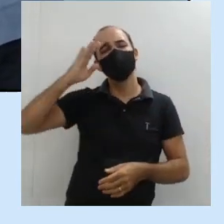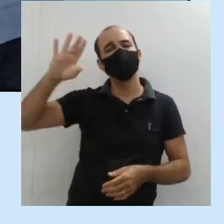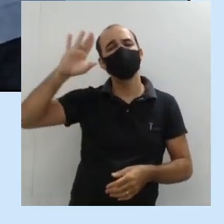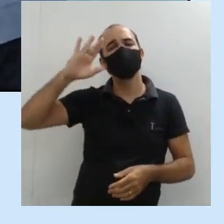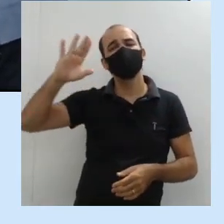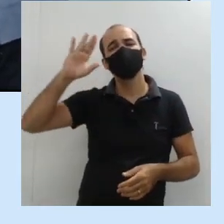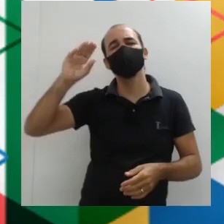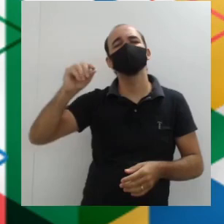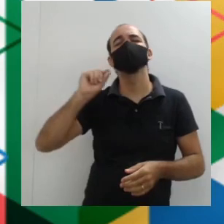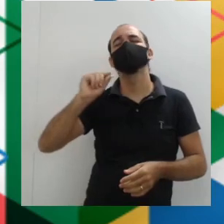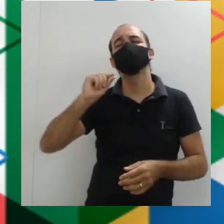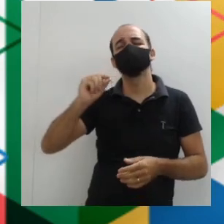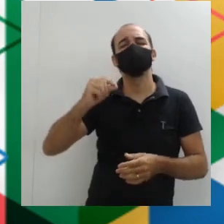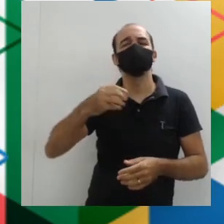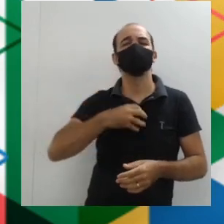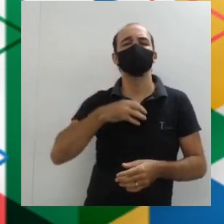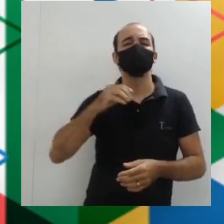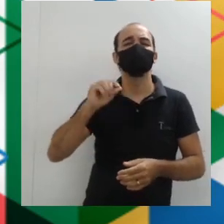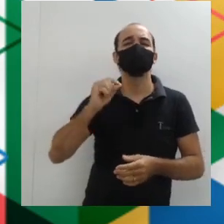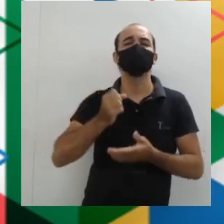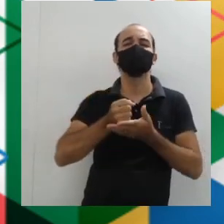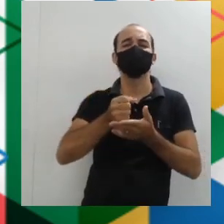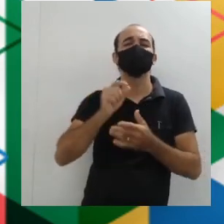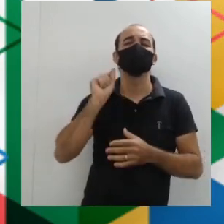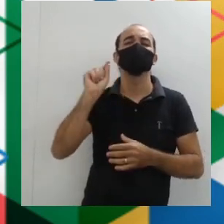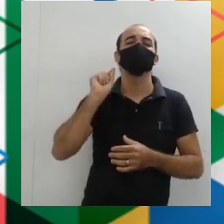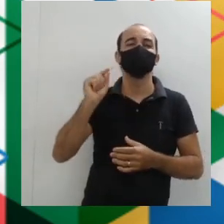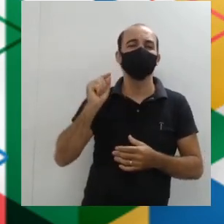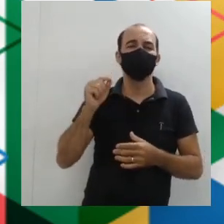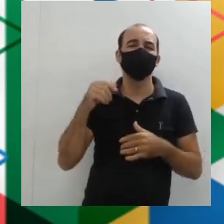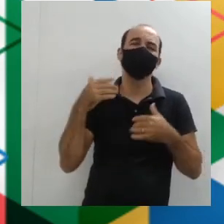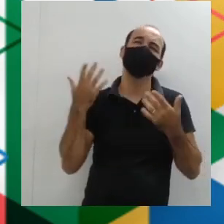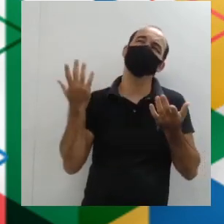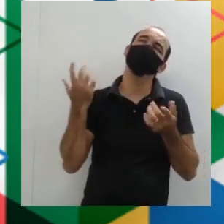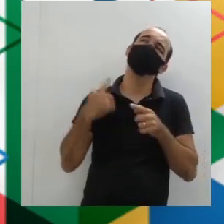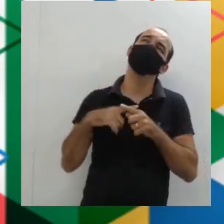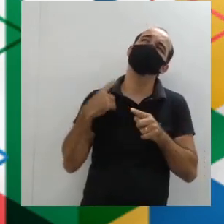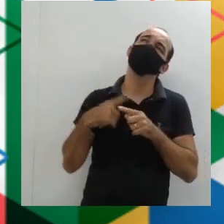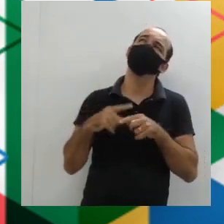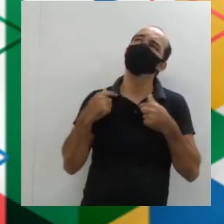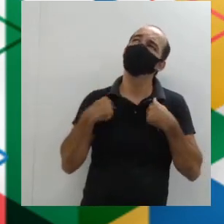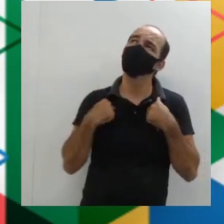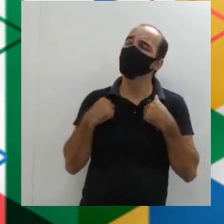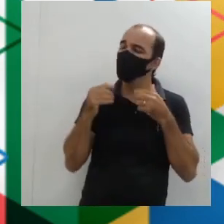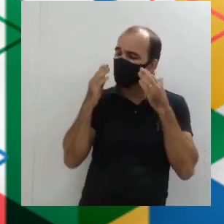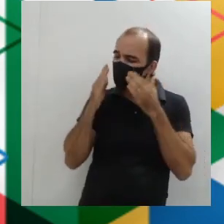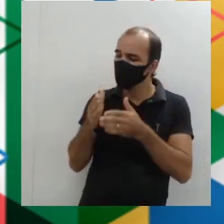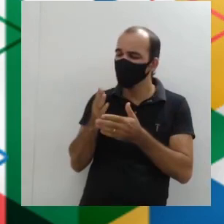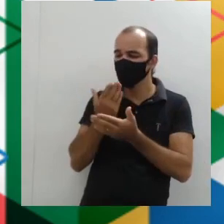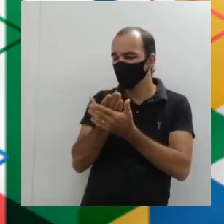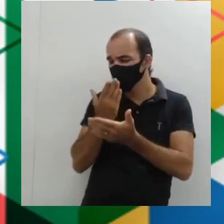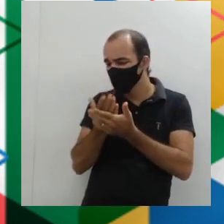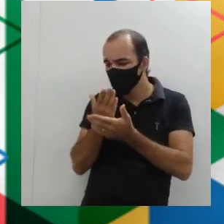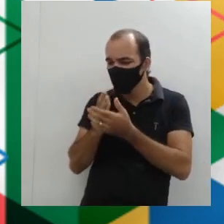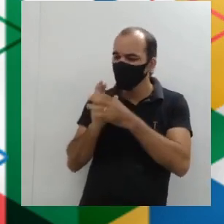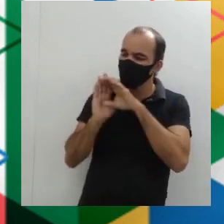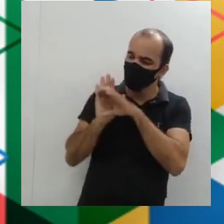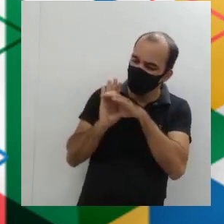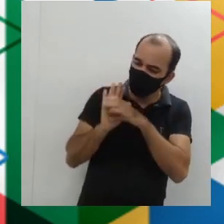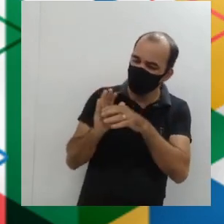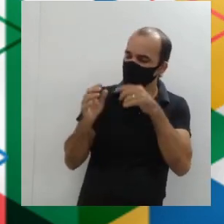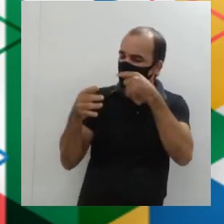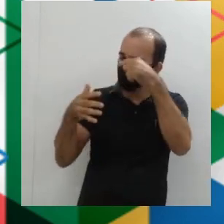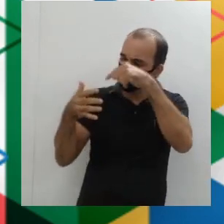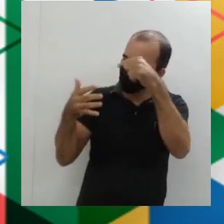que estudar uma disciplina como essa? Por que eu tenho que conhecer os conceitos filosóficos? Por que a filosofia ela é